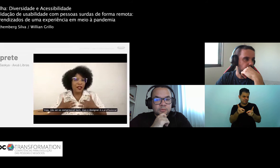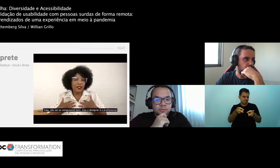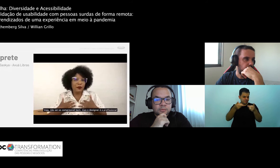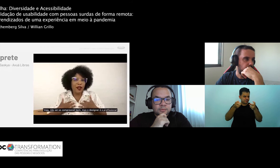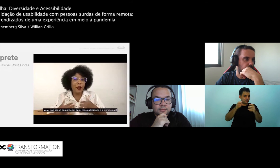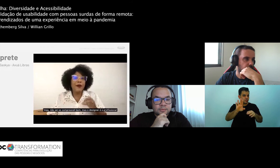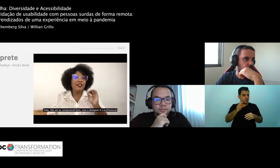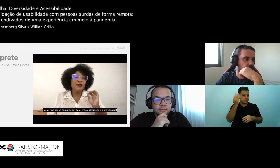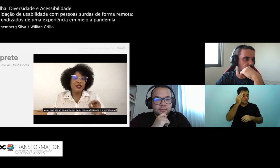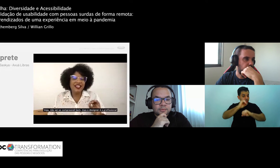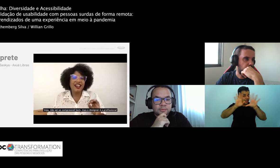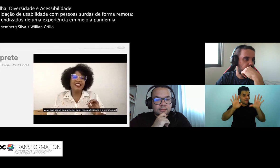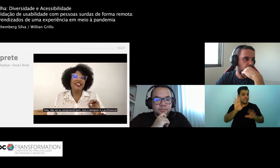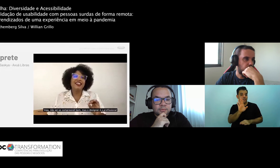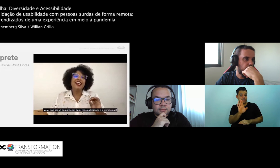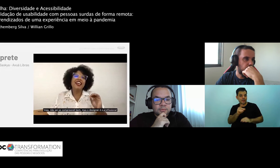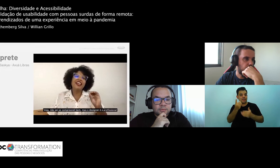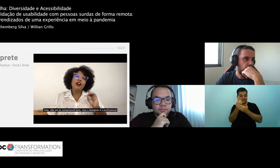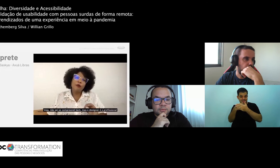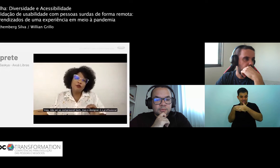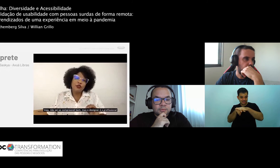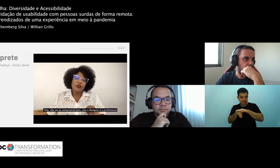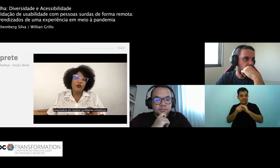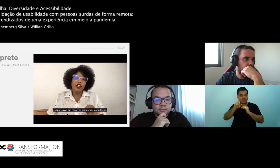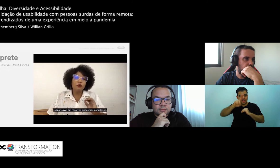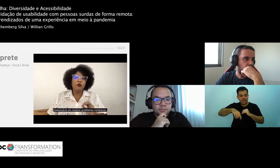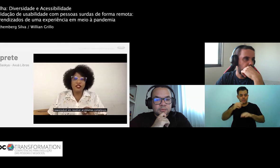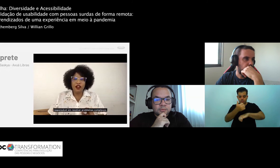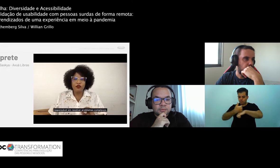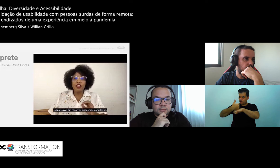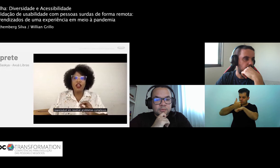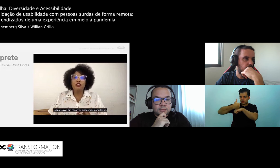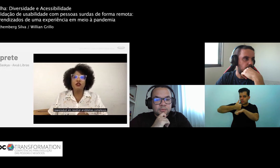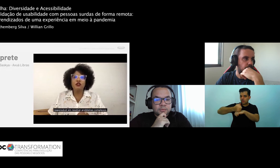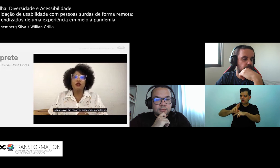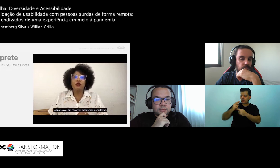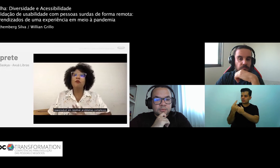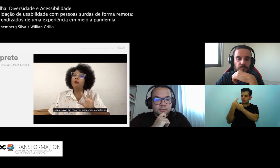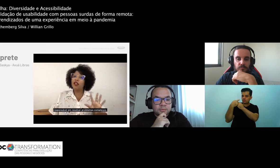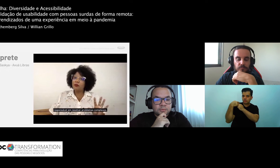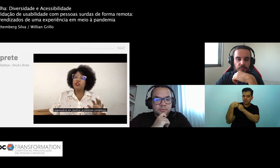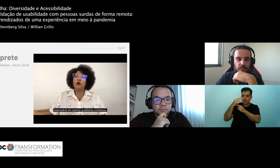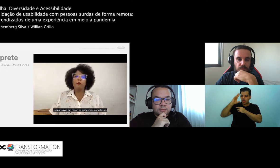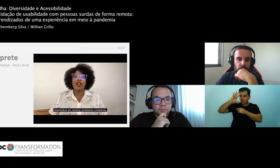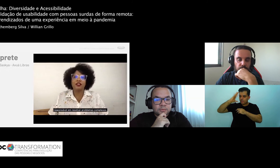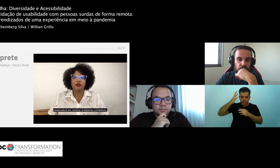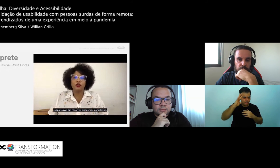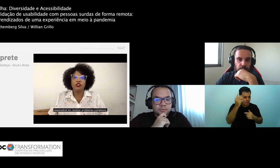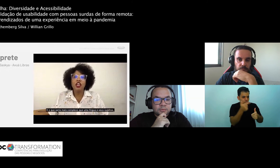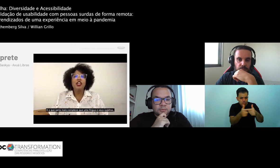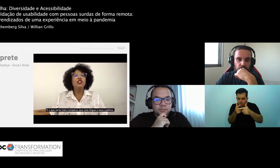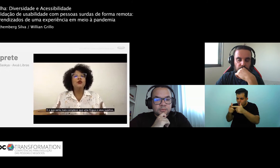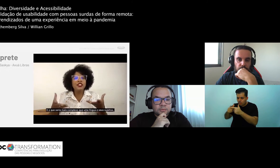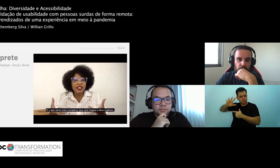se compreendi bem, mas o designer, ele é um profissional responsável em resolver problemas